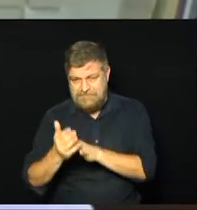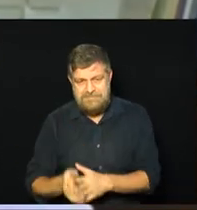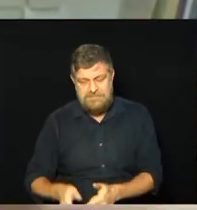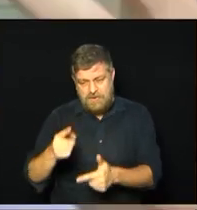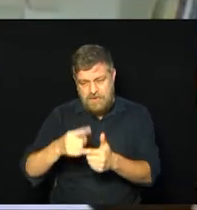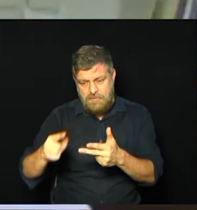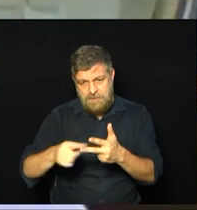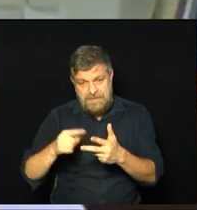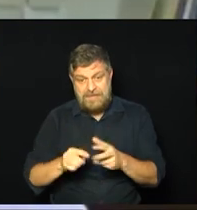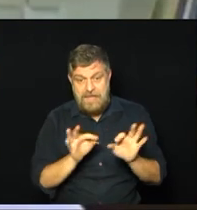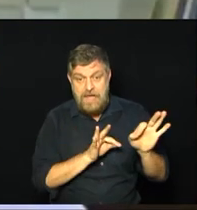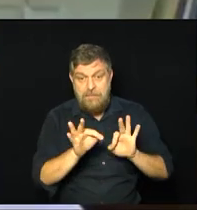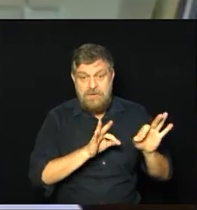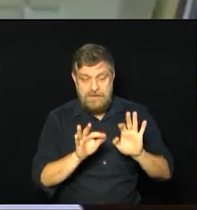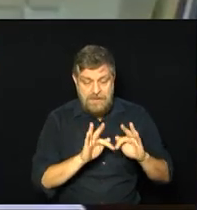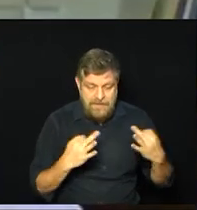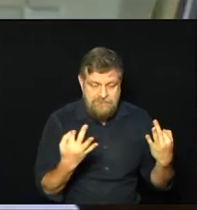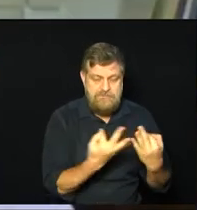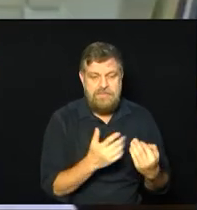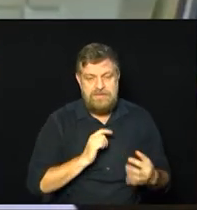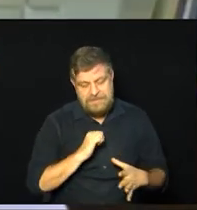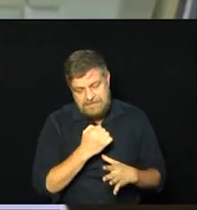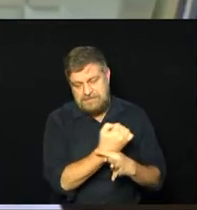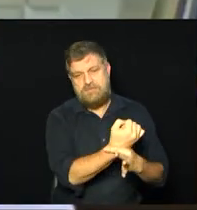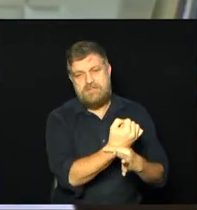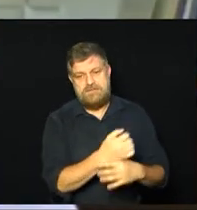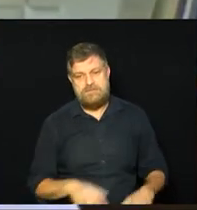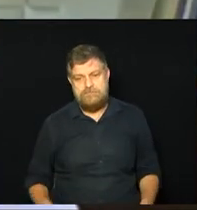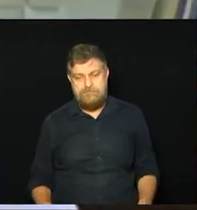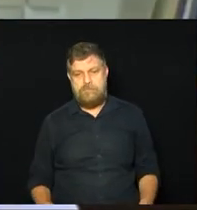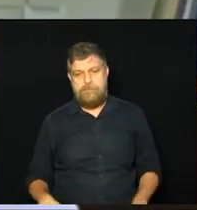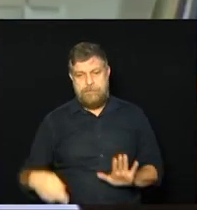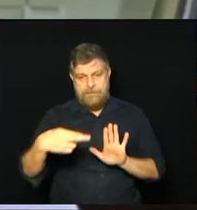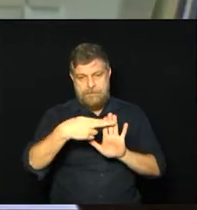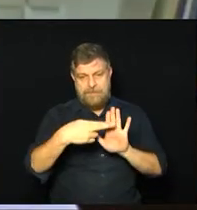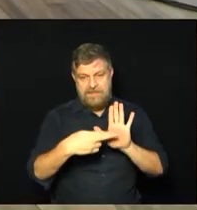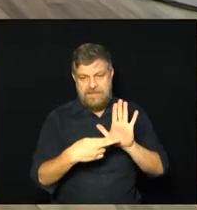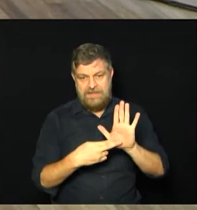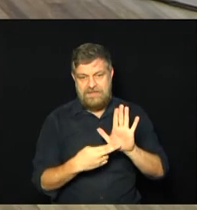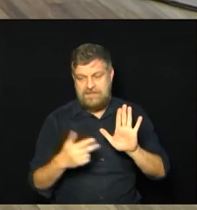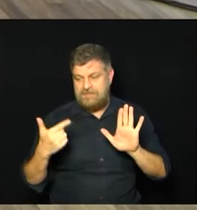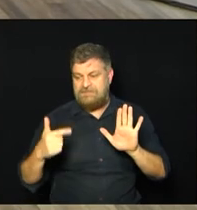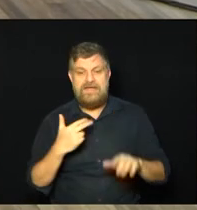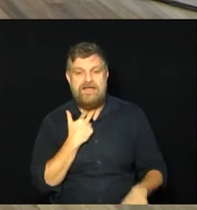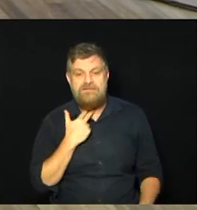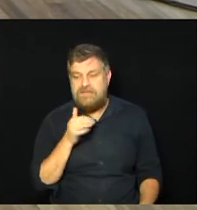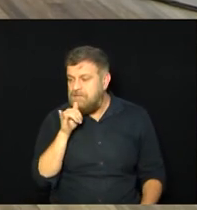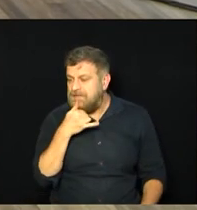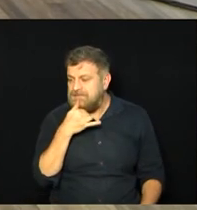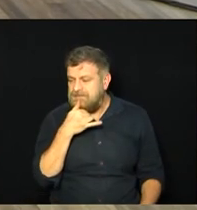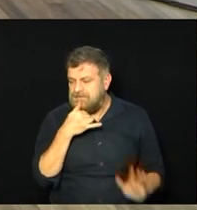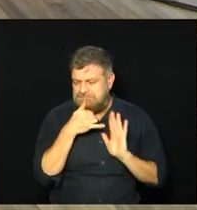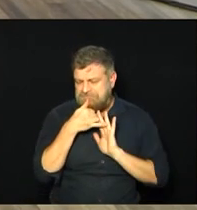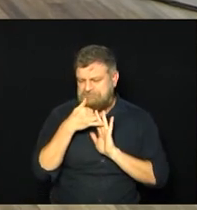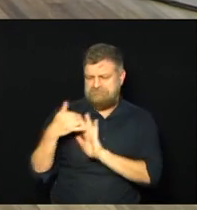ter um planejamento familiar. Isso traz muita segurança para a família. A regra, Estela, é que não vale a pena viver na tristeza, né?